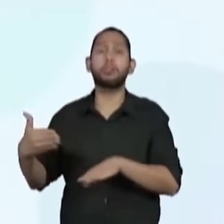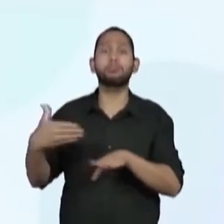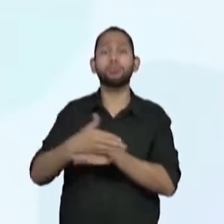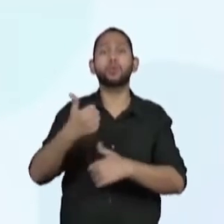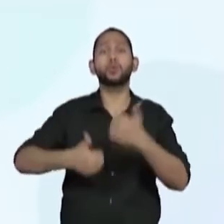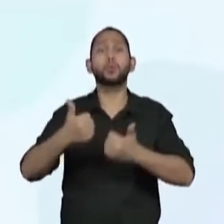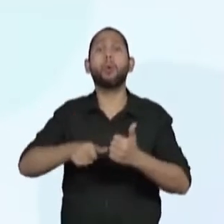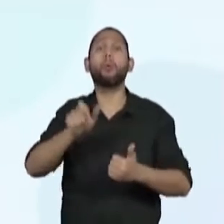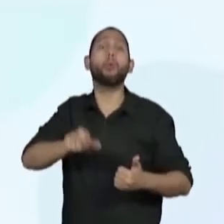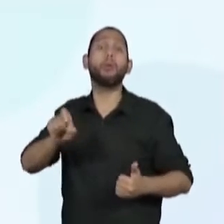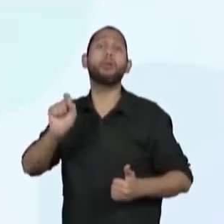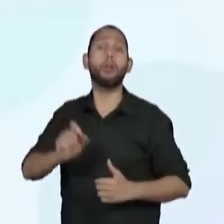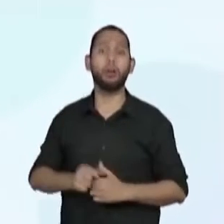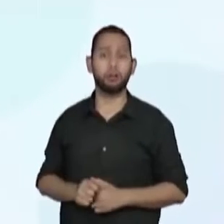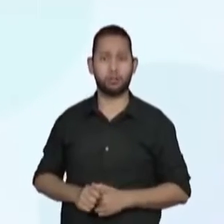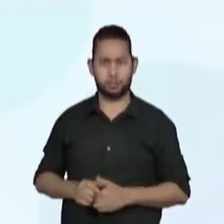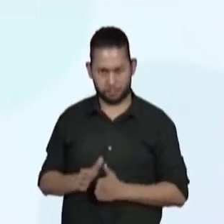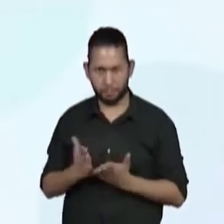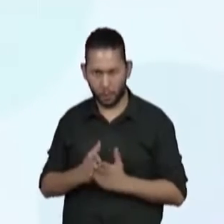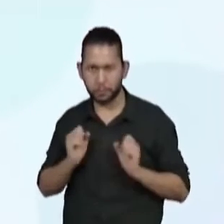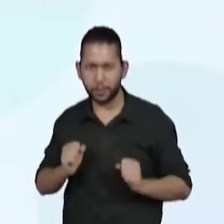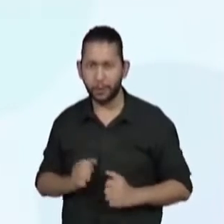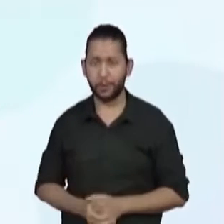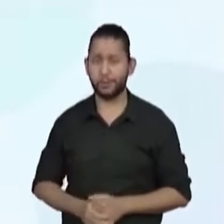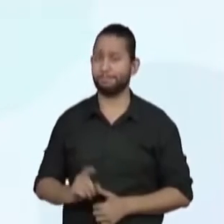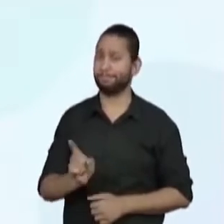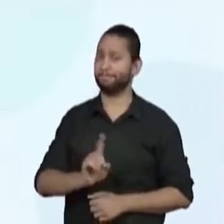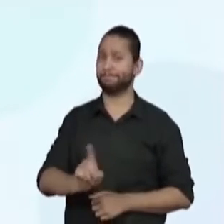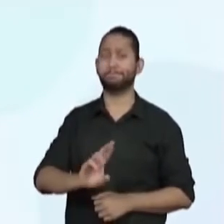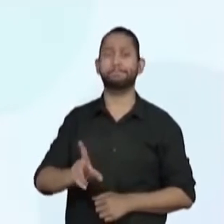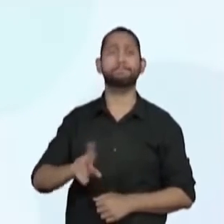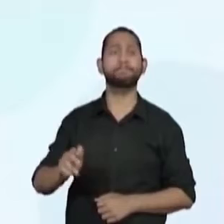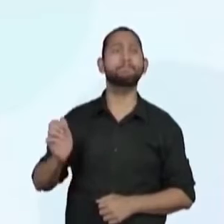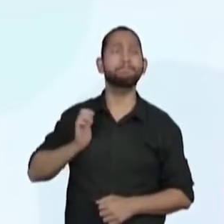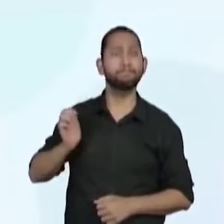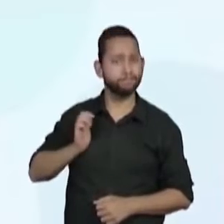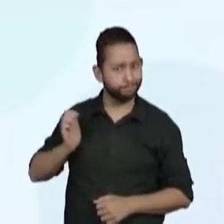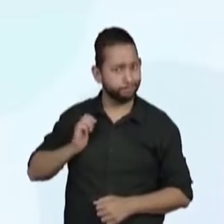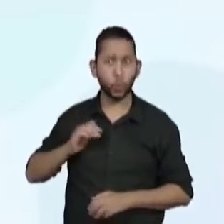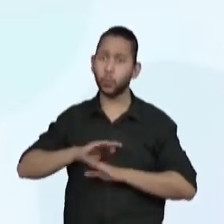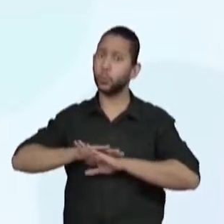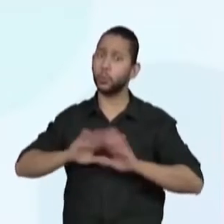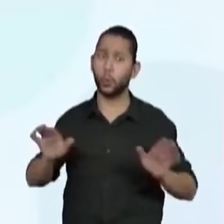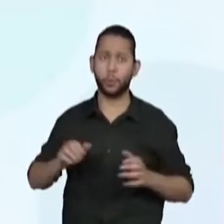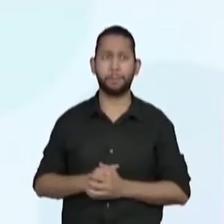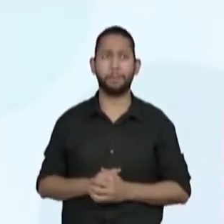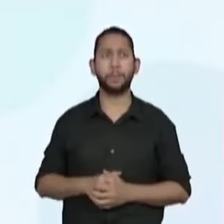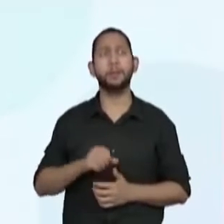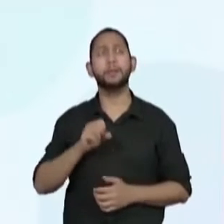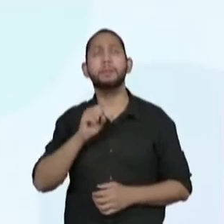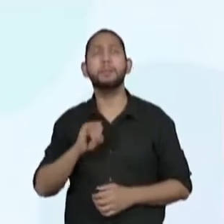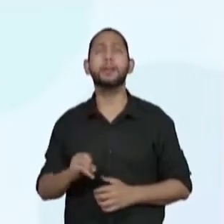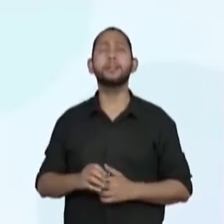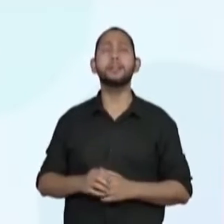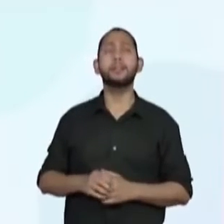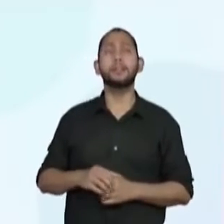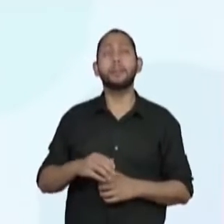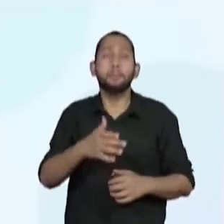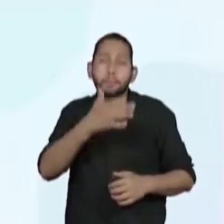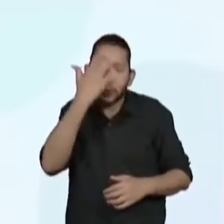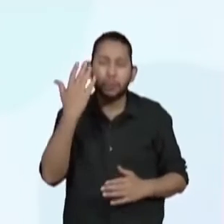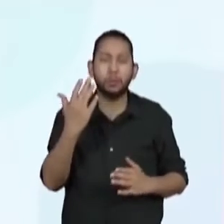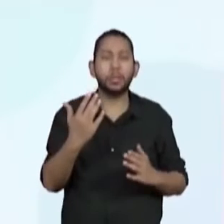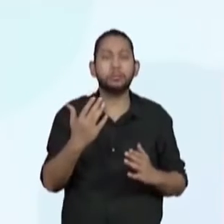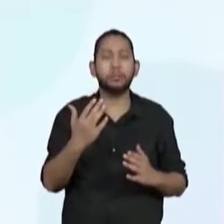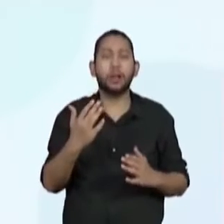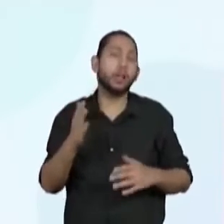um esporte para todos, era um esporte praticado pela elite, mas buscava-se nos chãos das